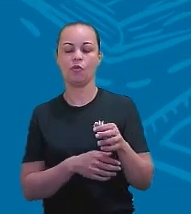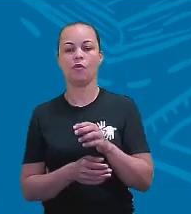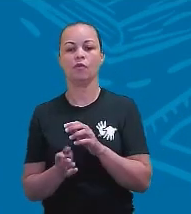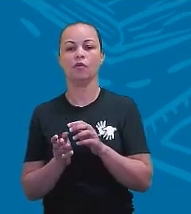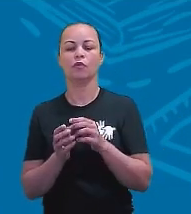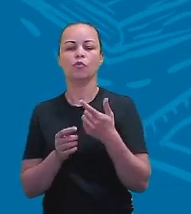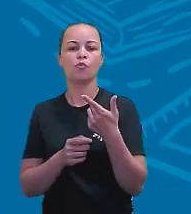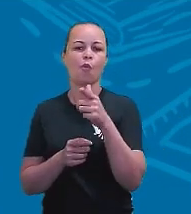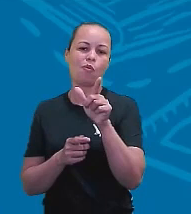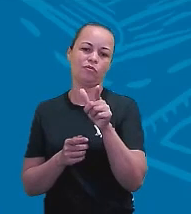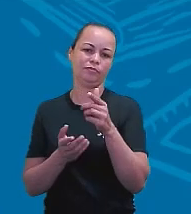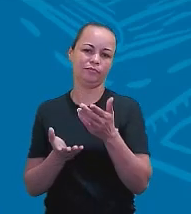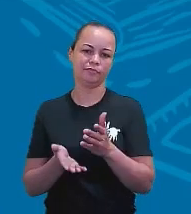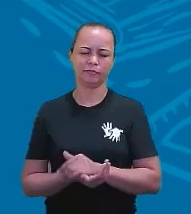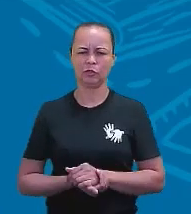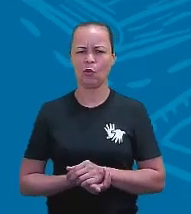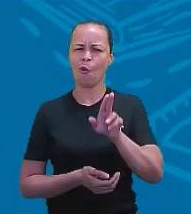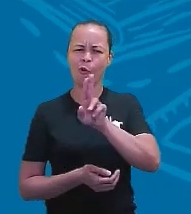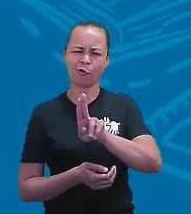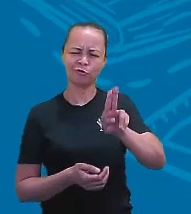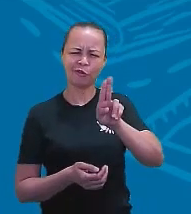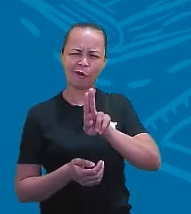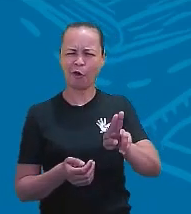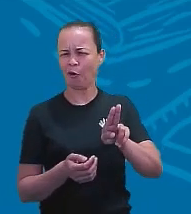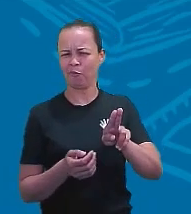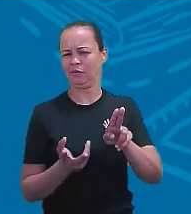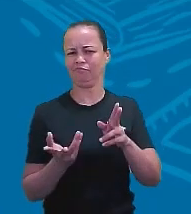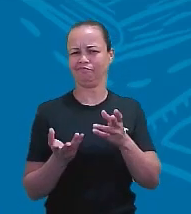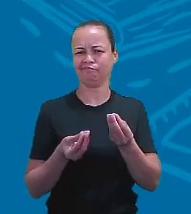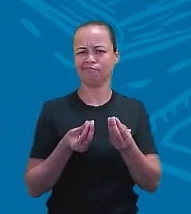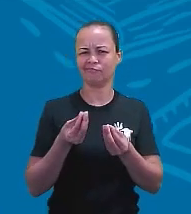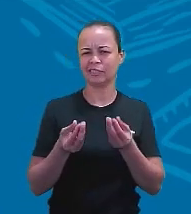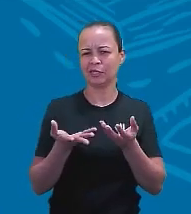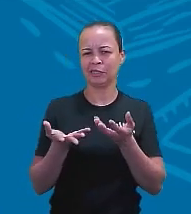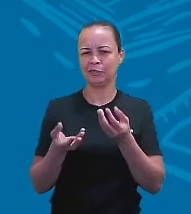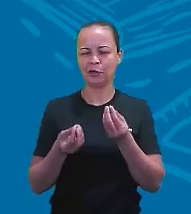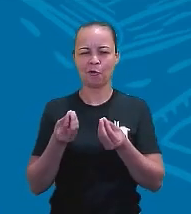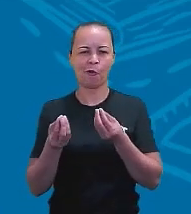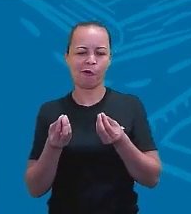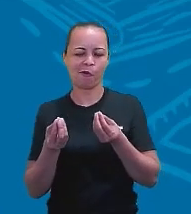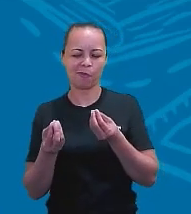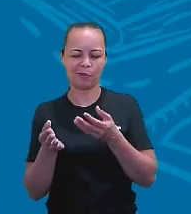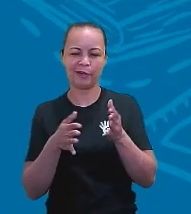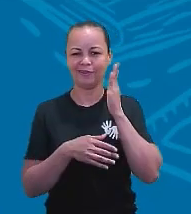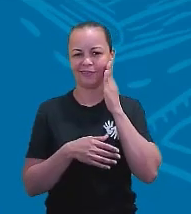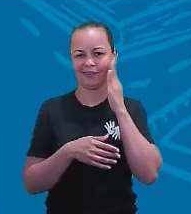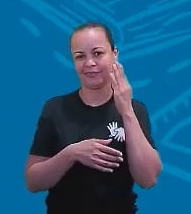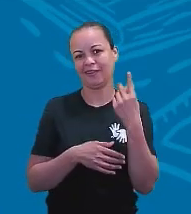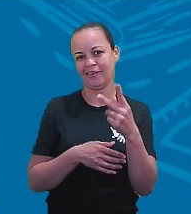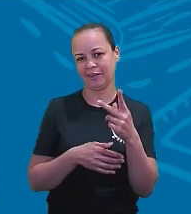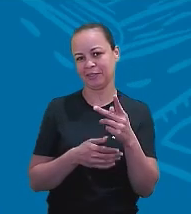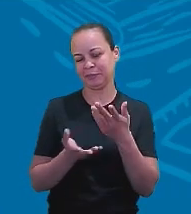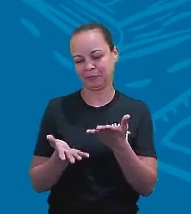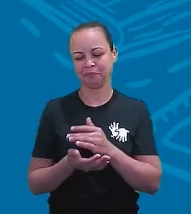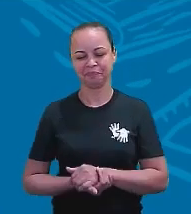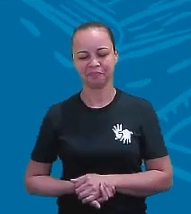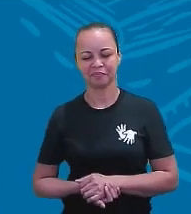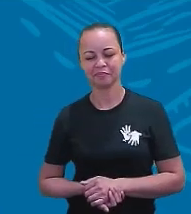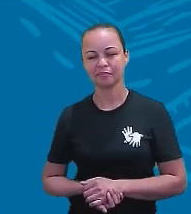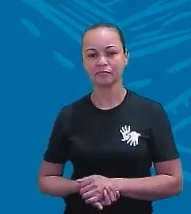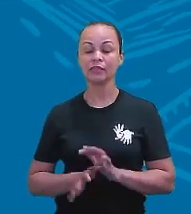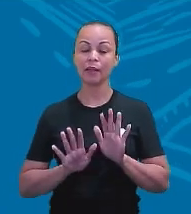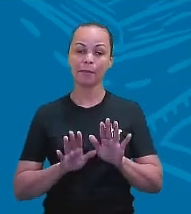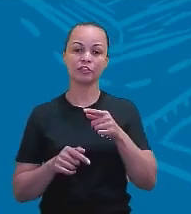Pra gente, assim, ter uma pronúncia e ter uma coisinha assim a mais perto assim da gente. Mas foram esses